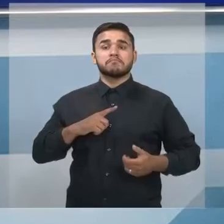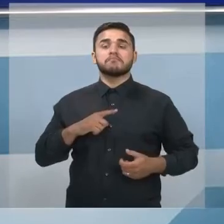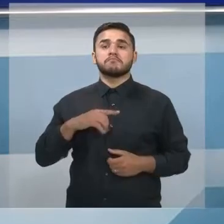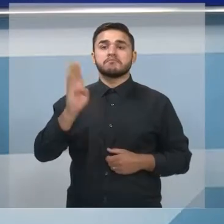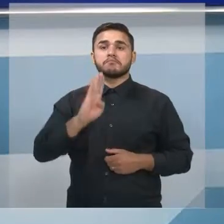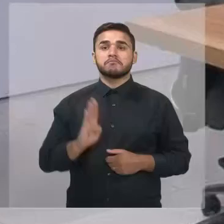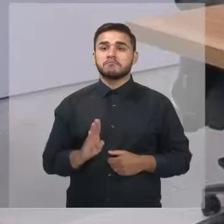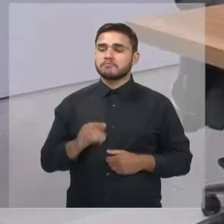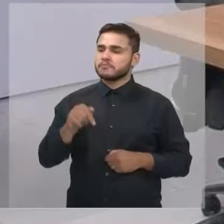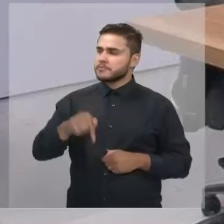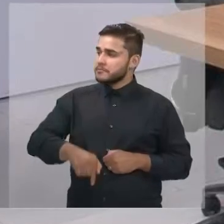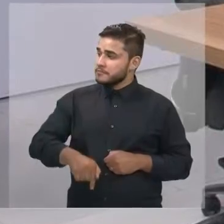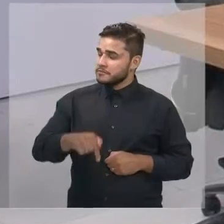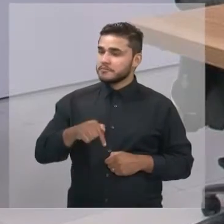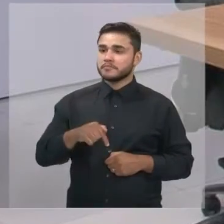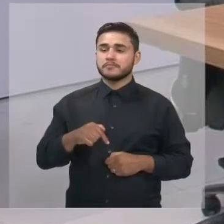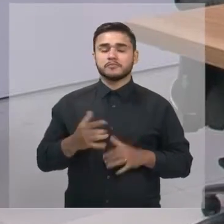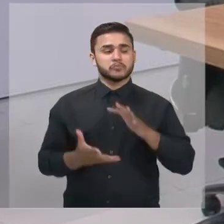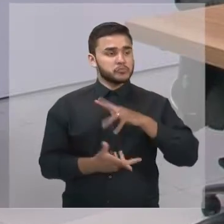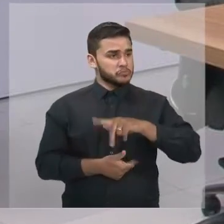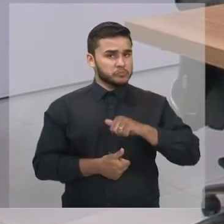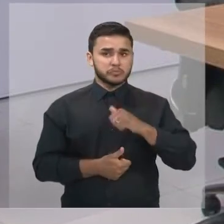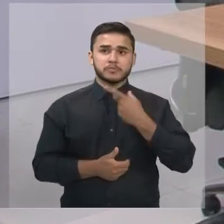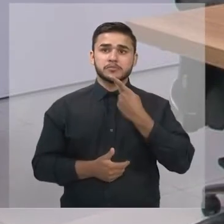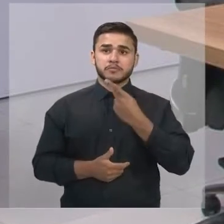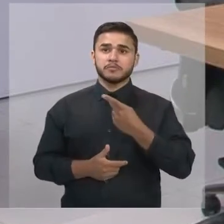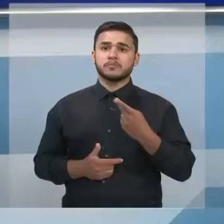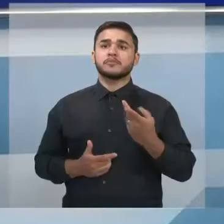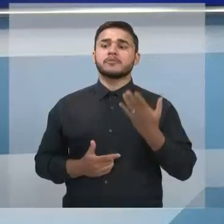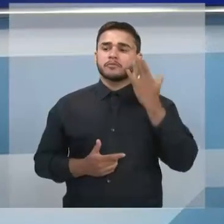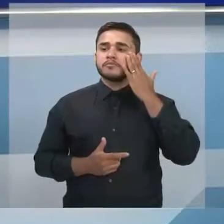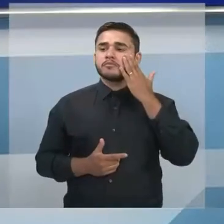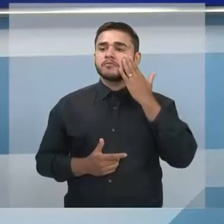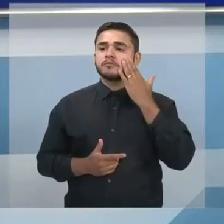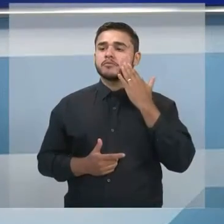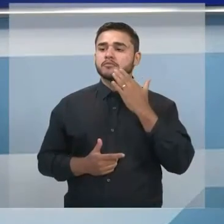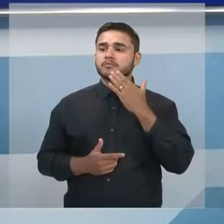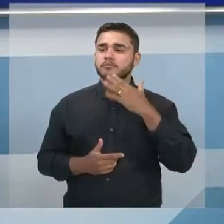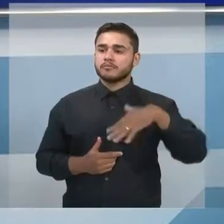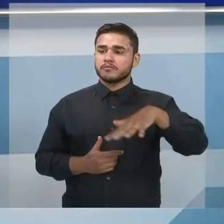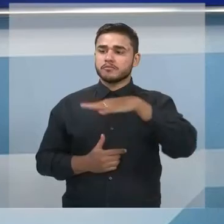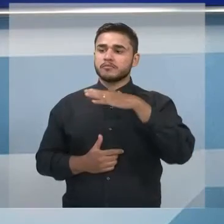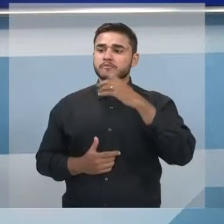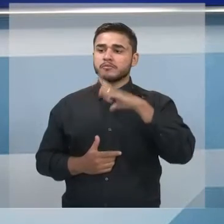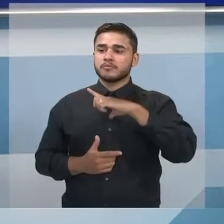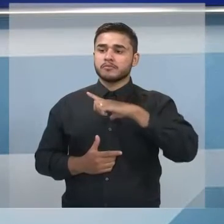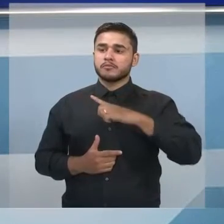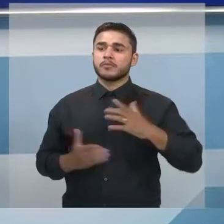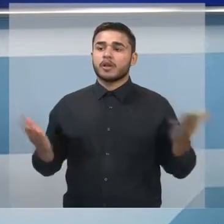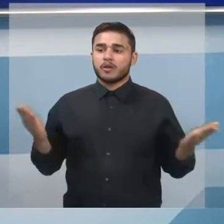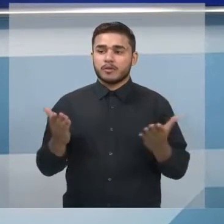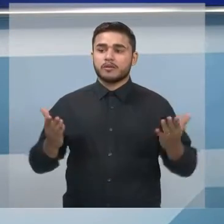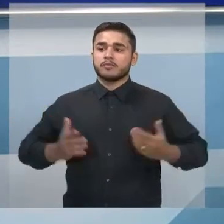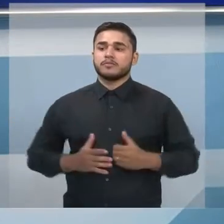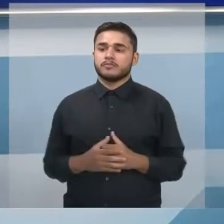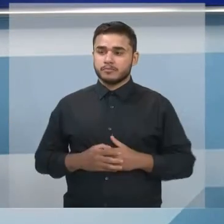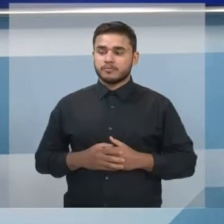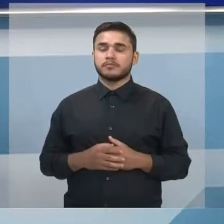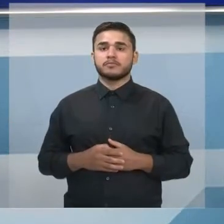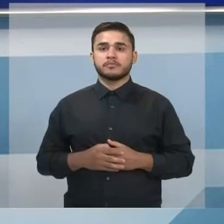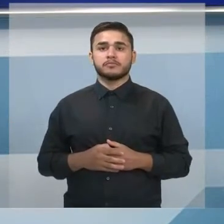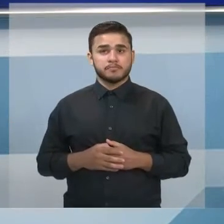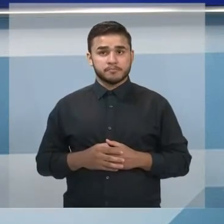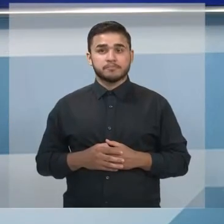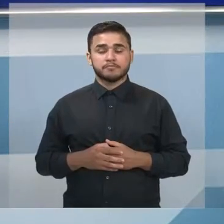vivenciando, assistindo todos os dias, que emana das pessoas que estão, dos mandarins do momento, só para resumir